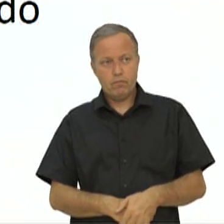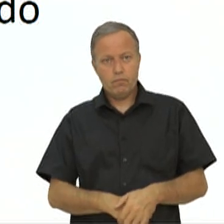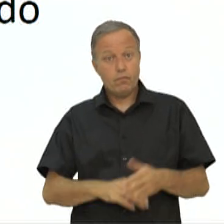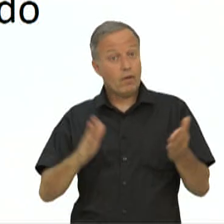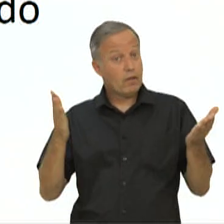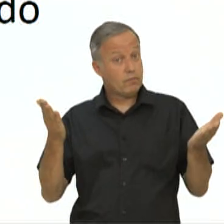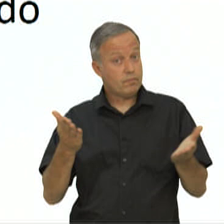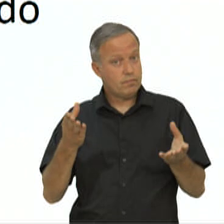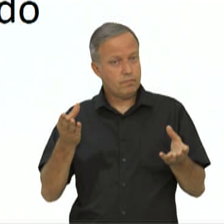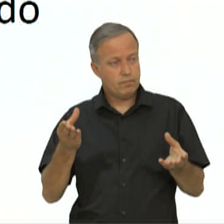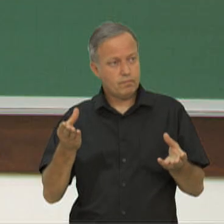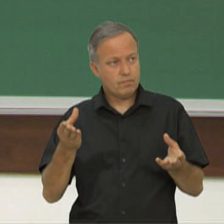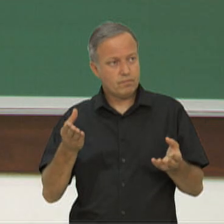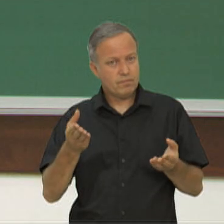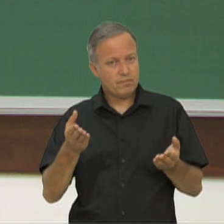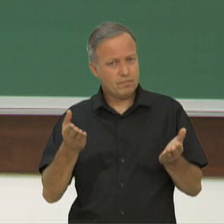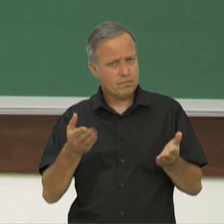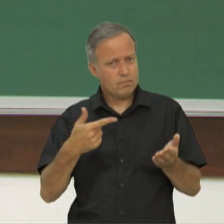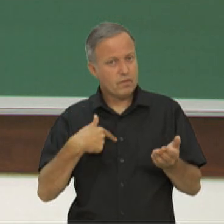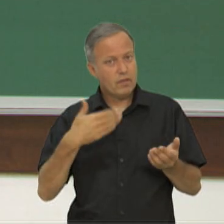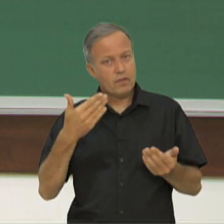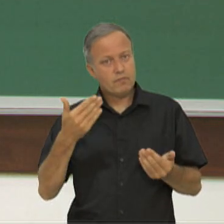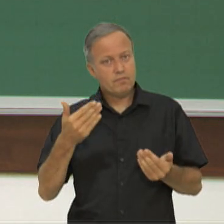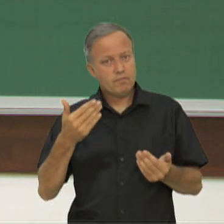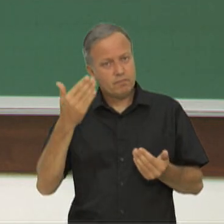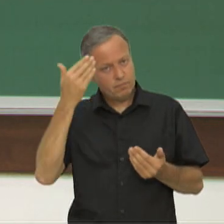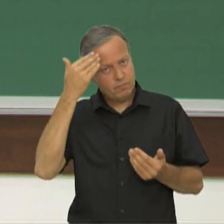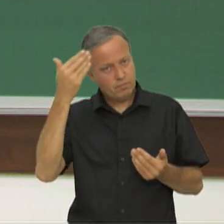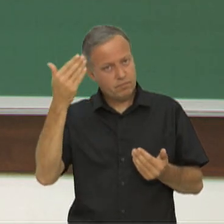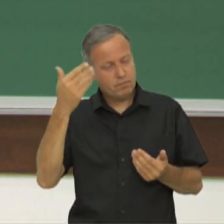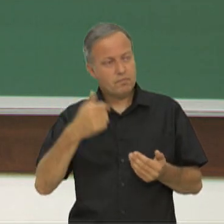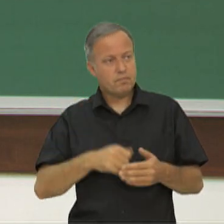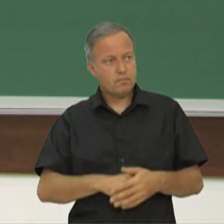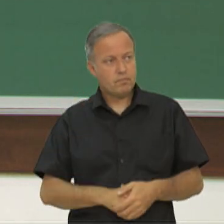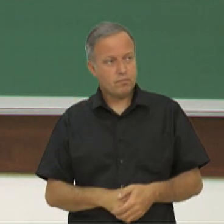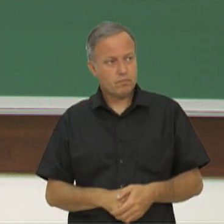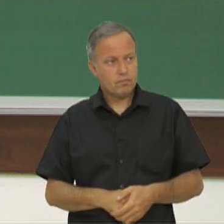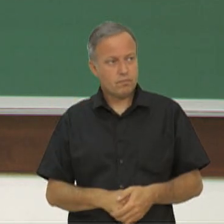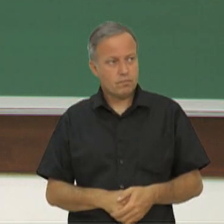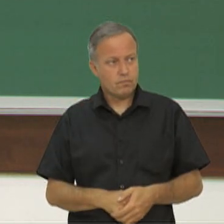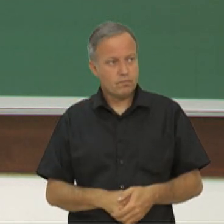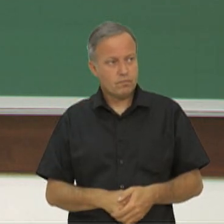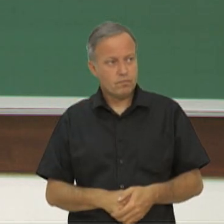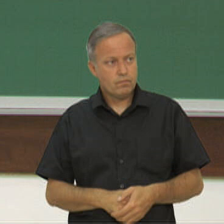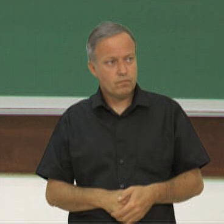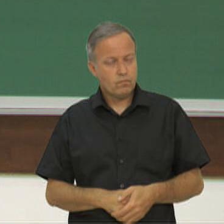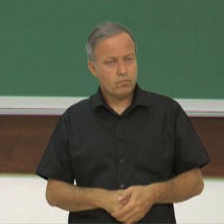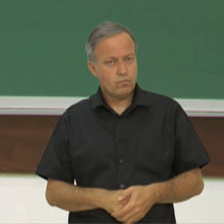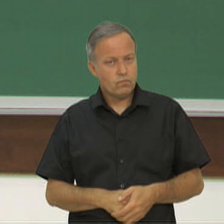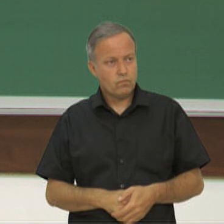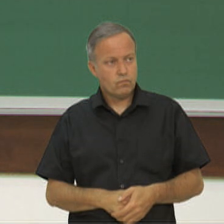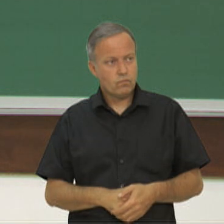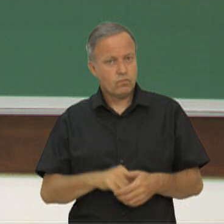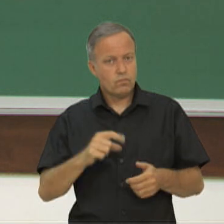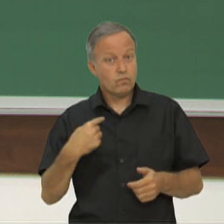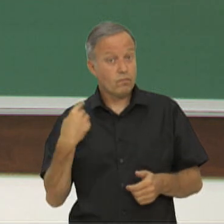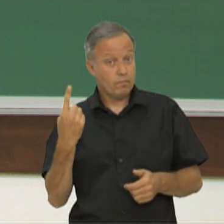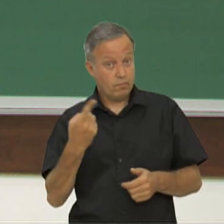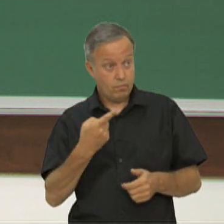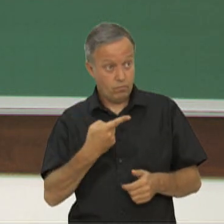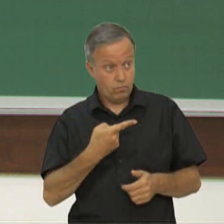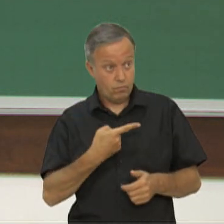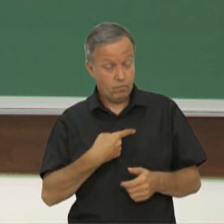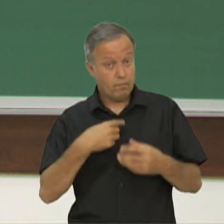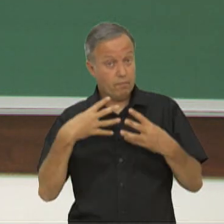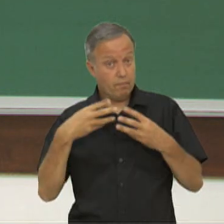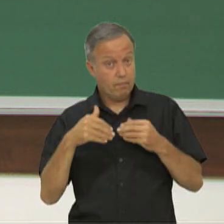despeço aqui, mas antes de ir embora, só quero relembrar sobre o que a gente falou, né? Nós falamos aí em todo